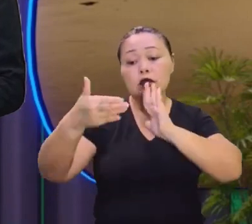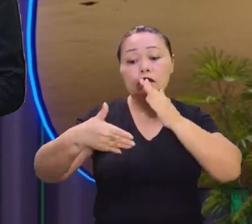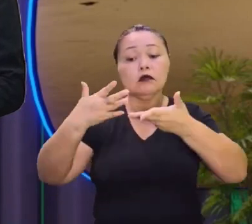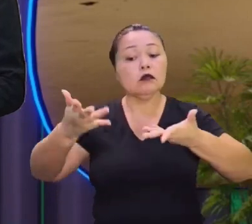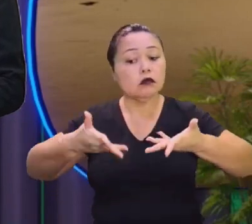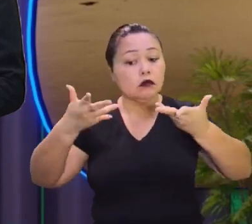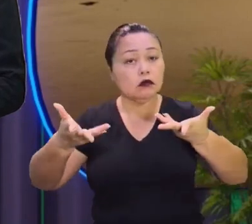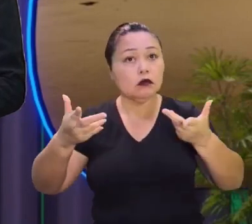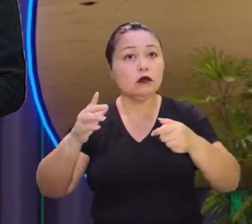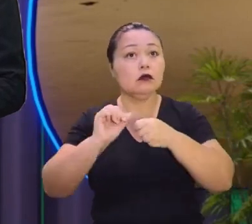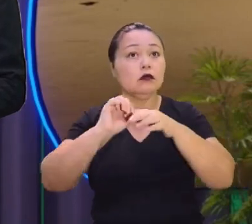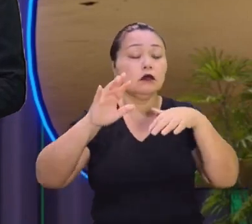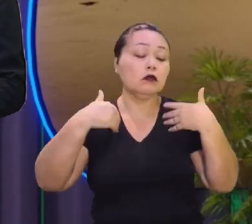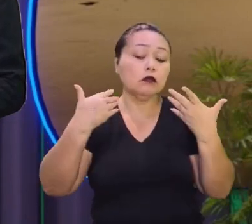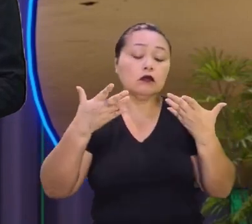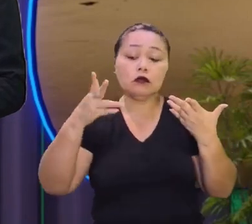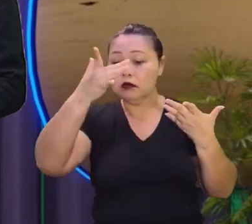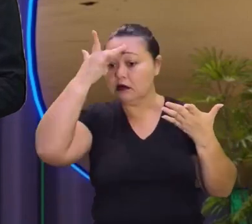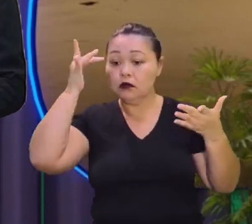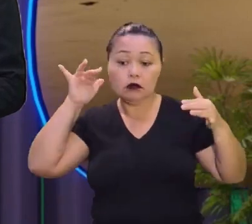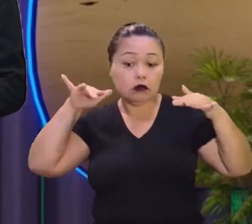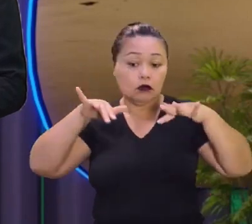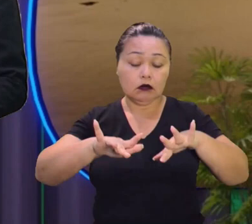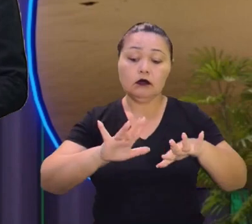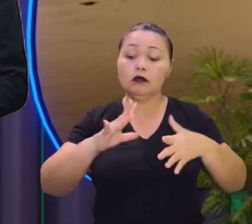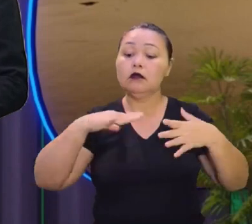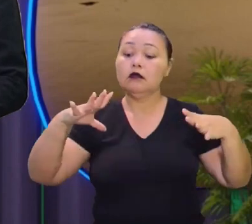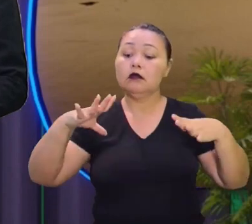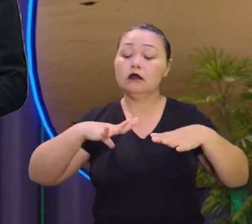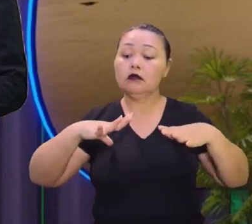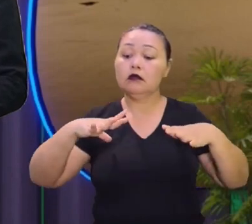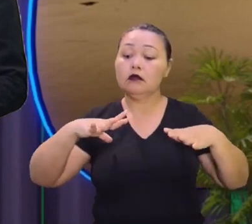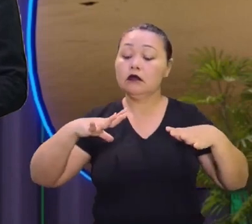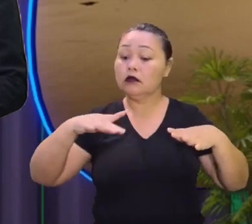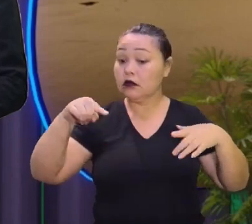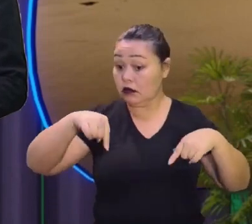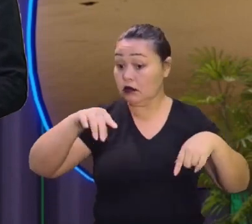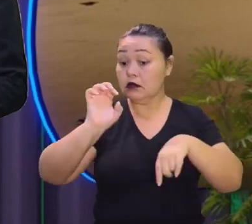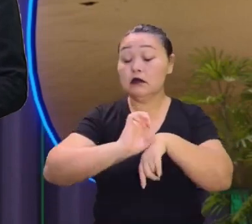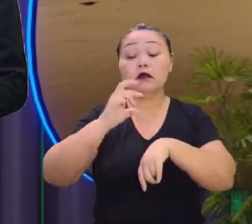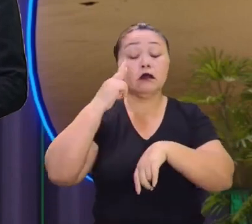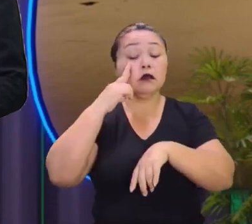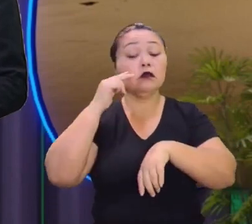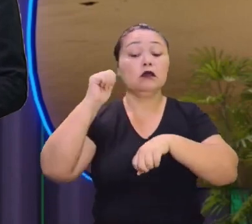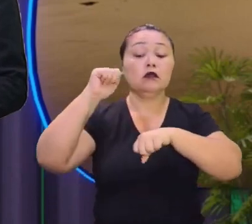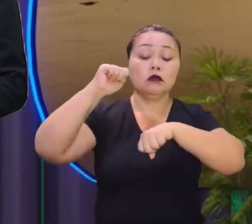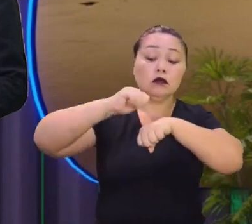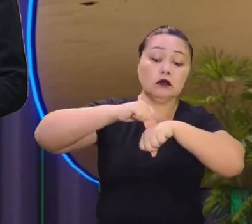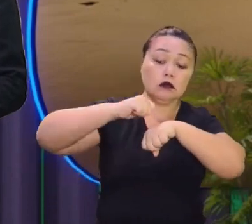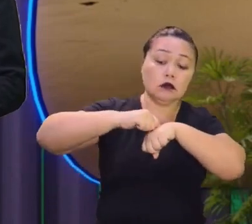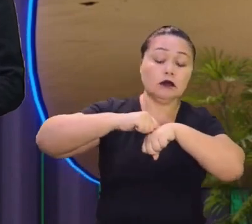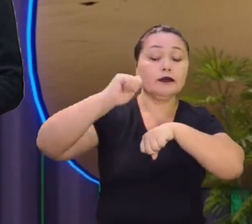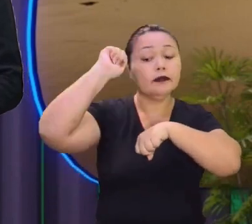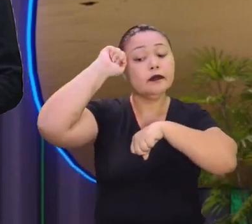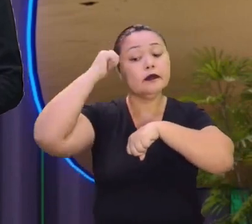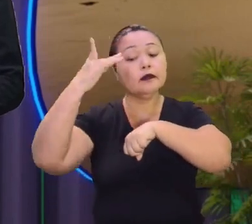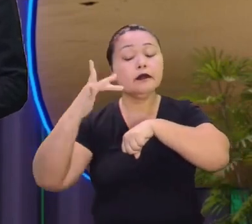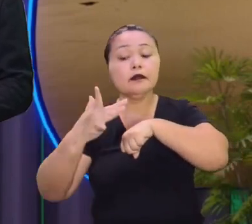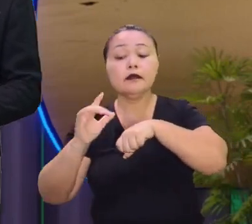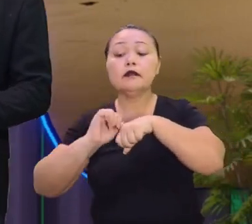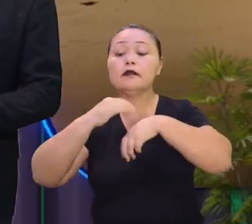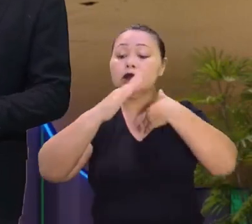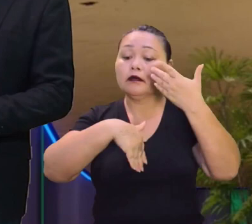que motivaram a migração de pessoas para Rondônia. Veio lá o ciclo da cassiterita, desenvolveu também a